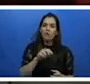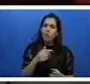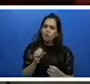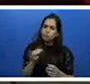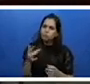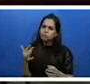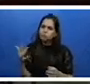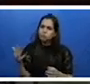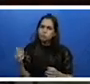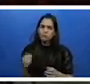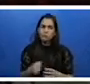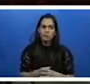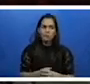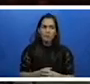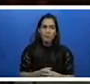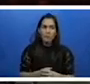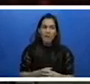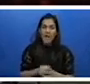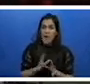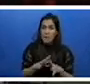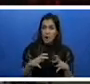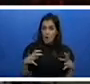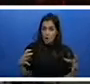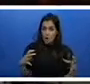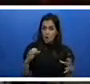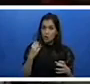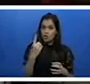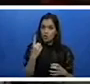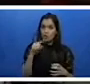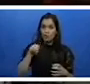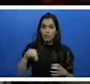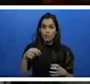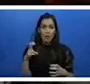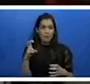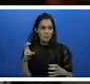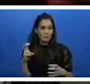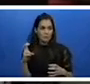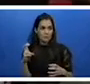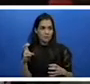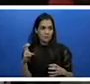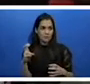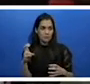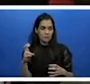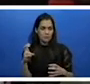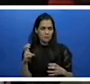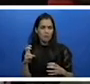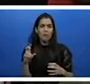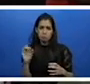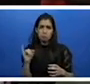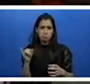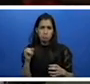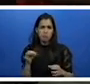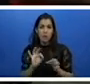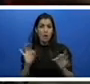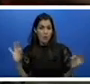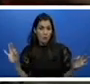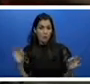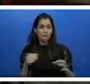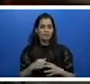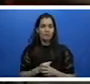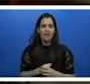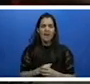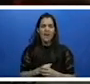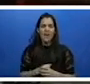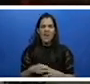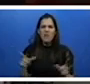É maior que 1 inteiro e 5 décimos, que vai estar aqui, ó, mais ou menos? É maior. É menor